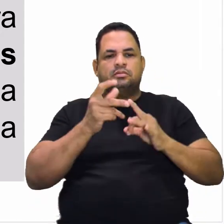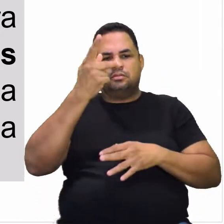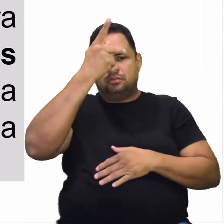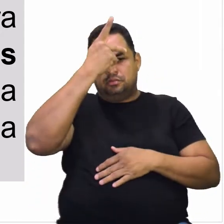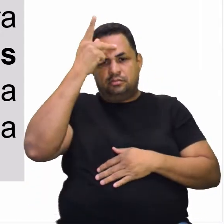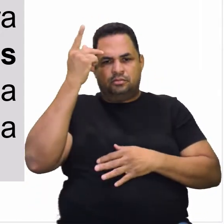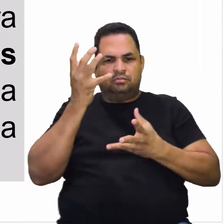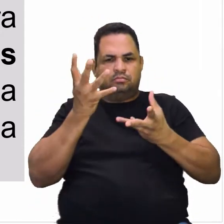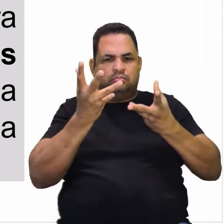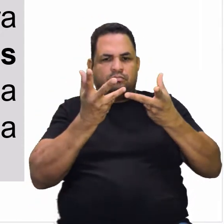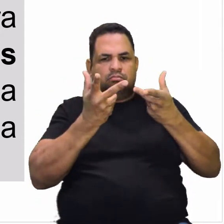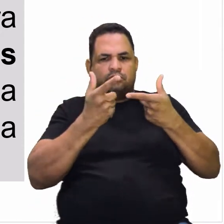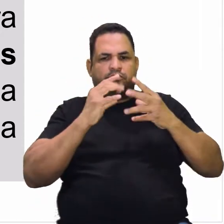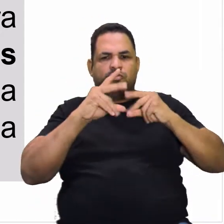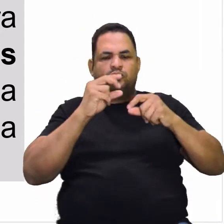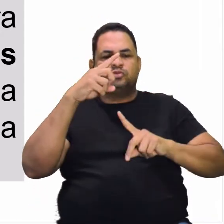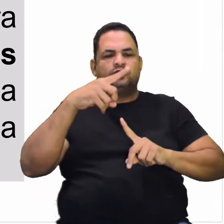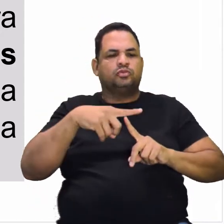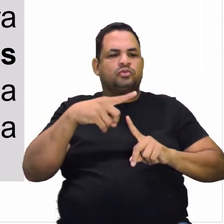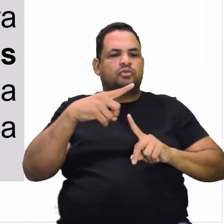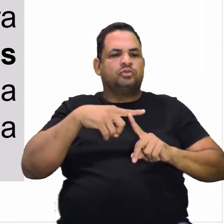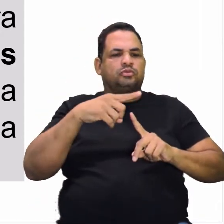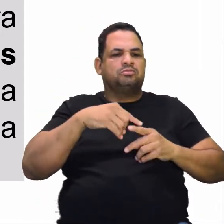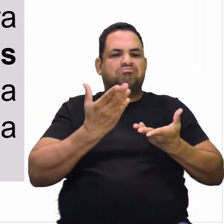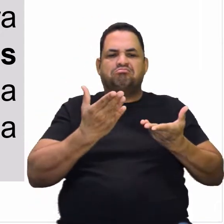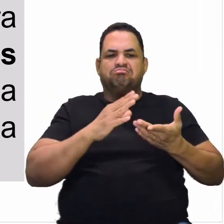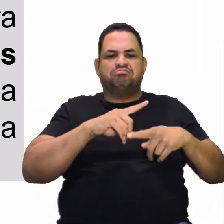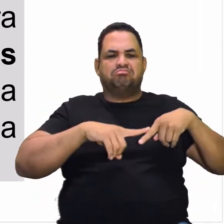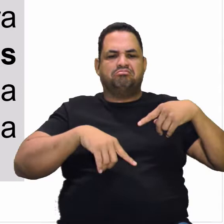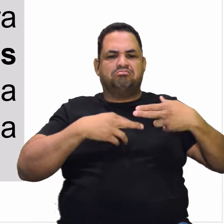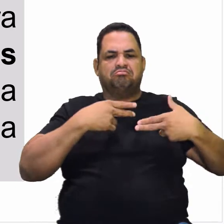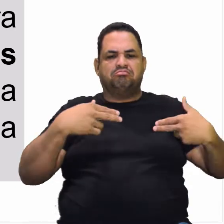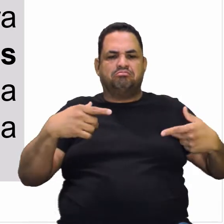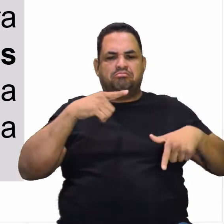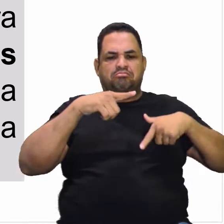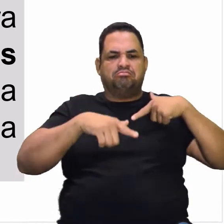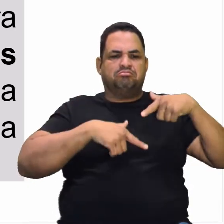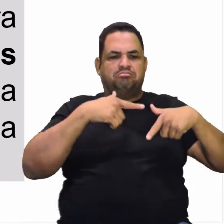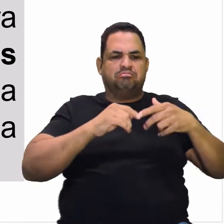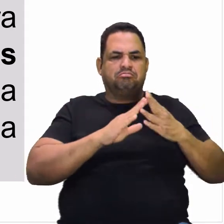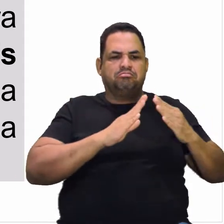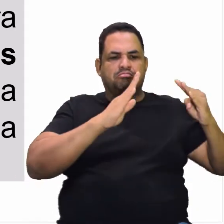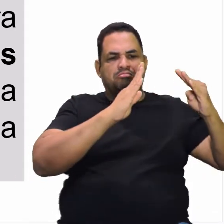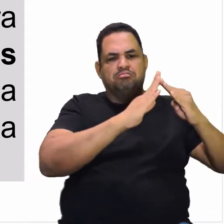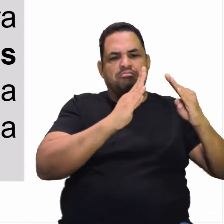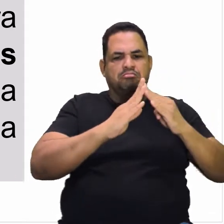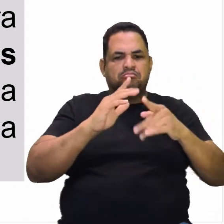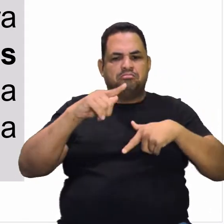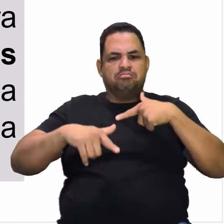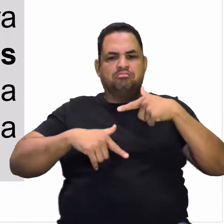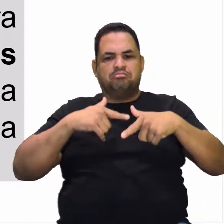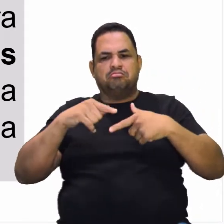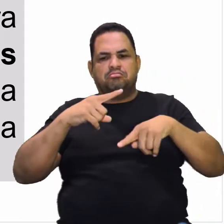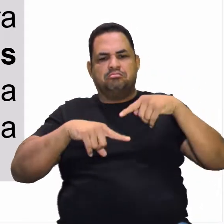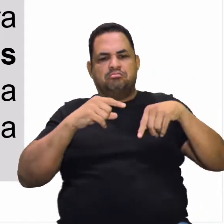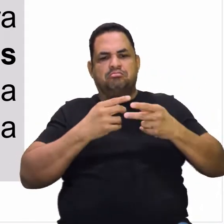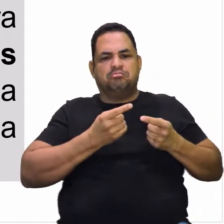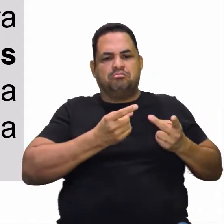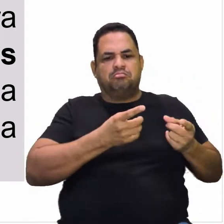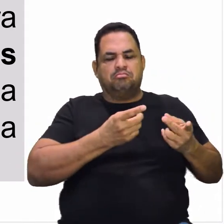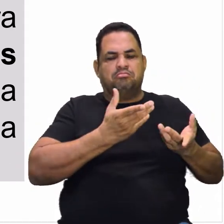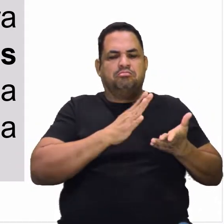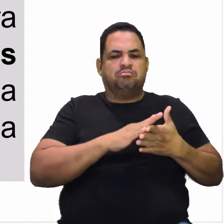com habilidades de todos os tipos de artesanato. Alguns trabalhavam em aldeias e produziam artefatos para o comércio